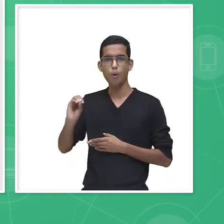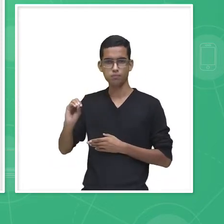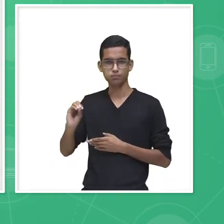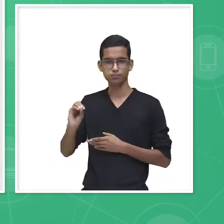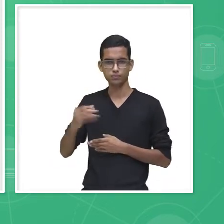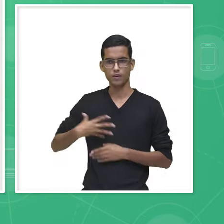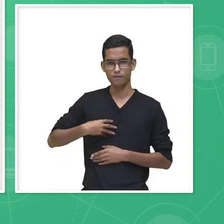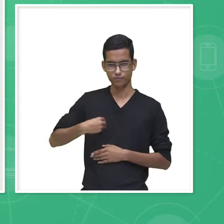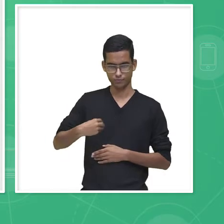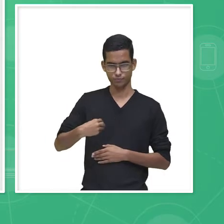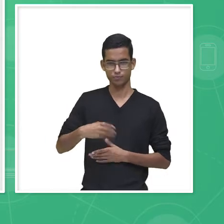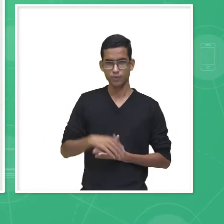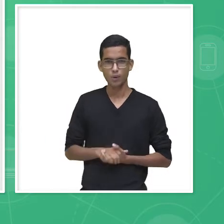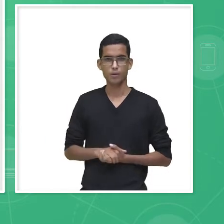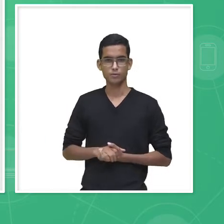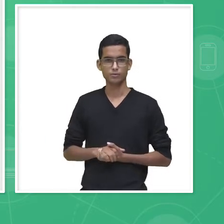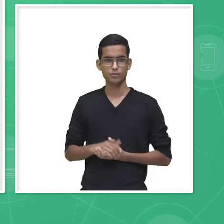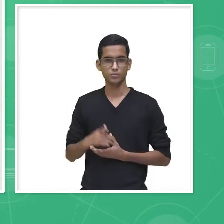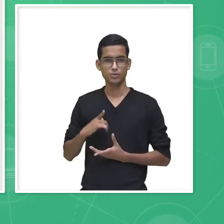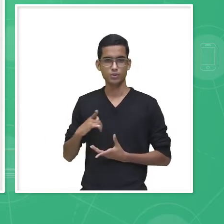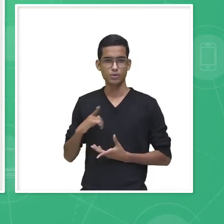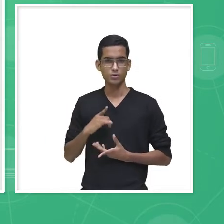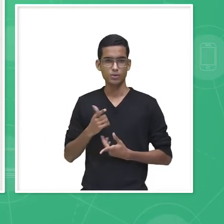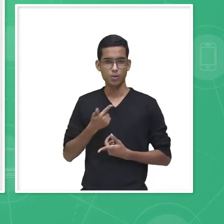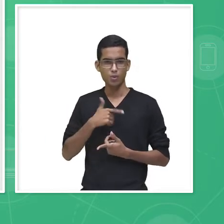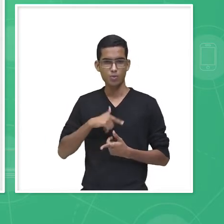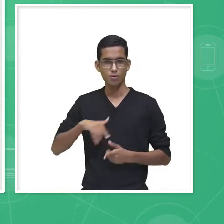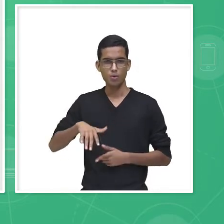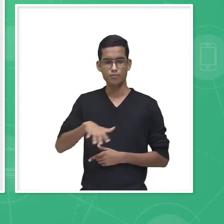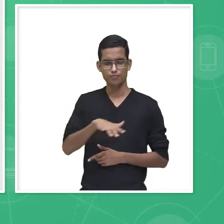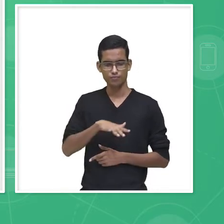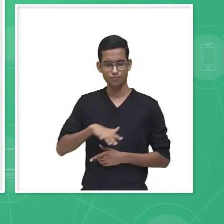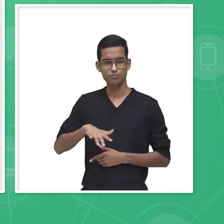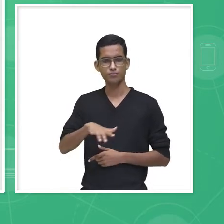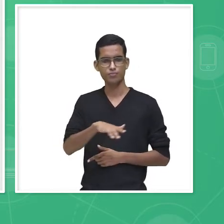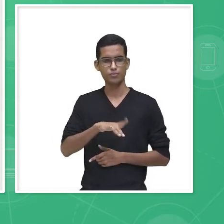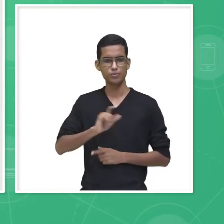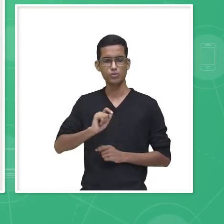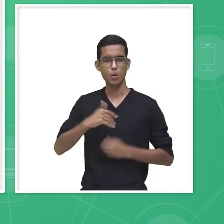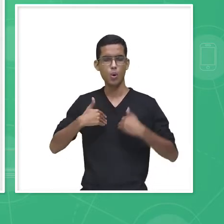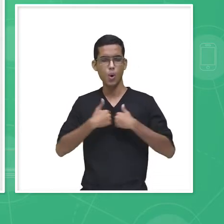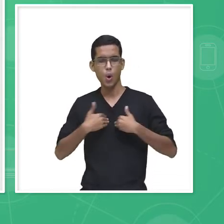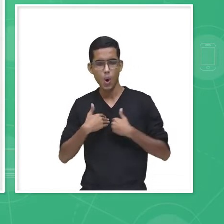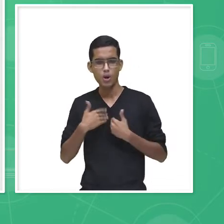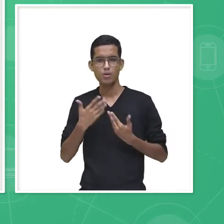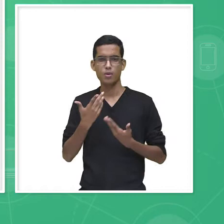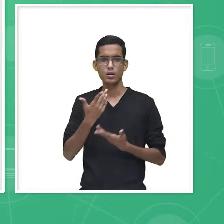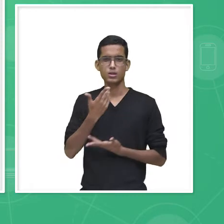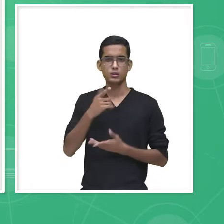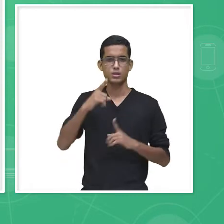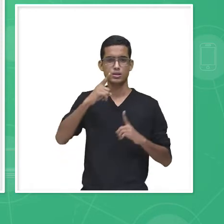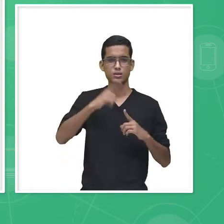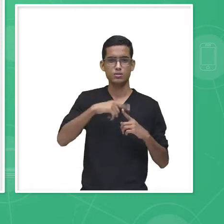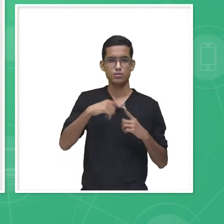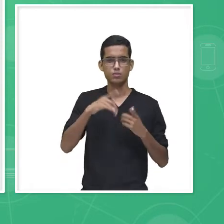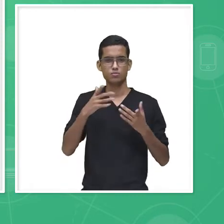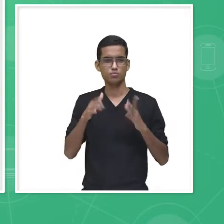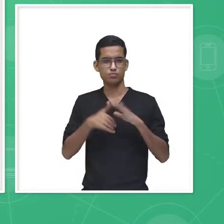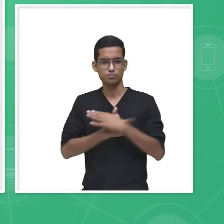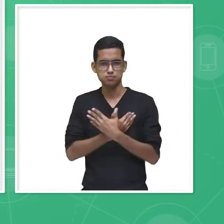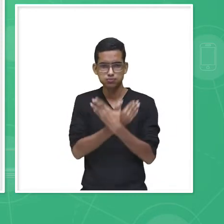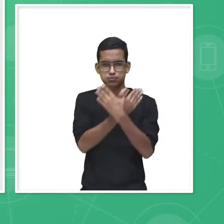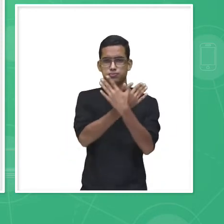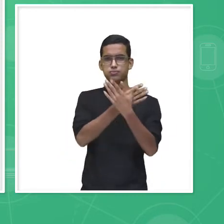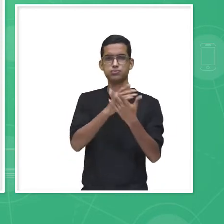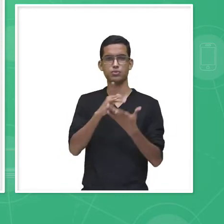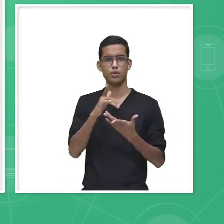então eficiente na economia de água então são os animais as aves os répteis e